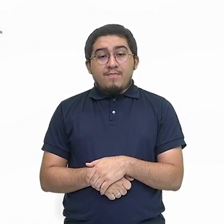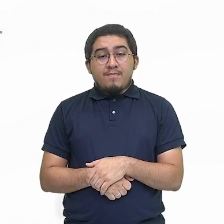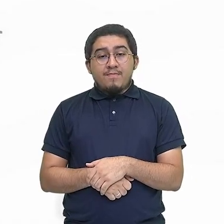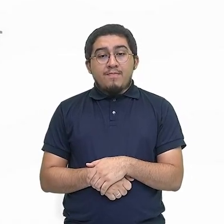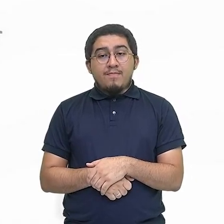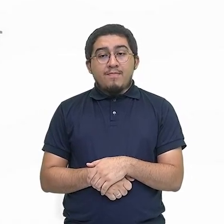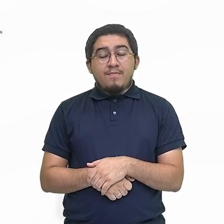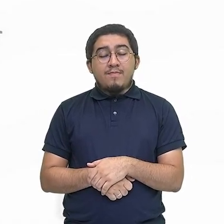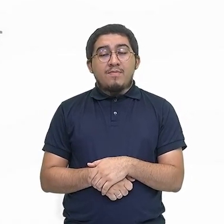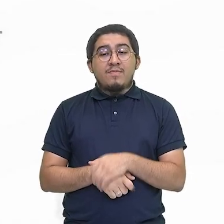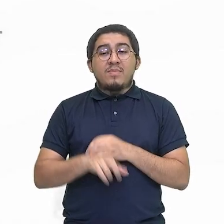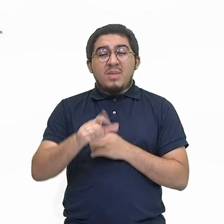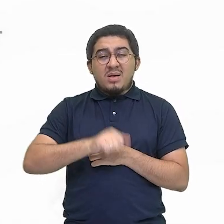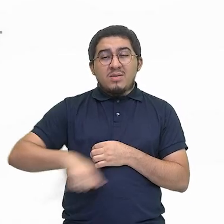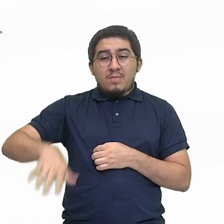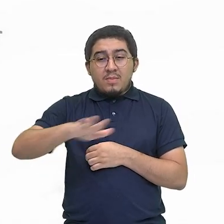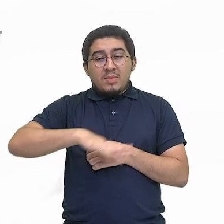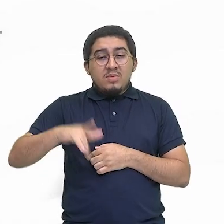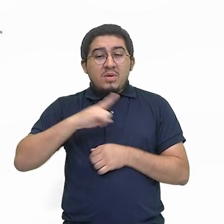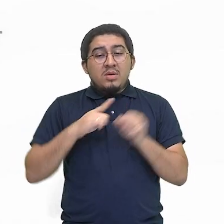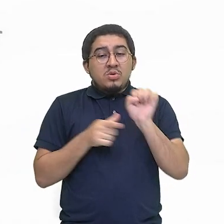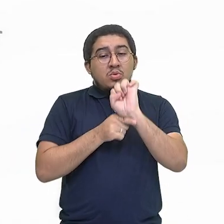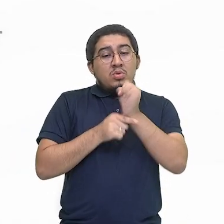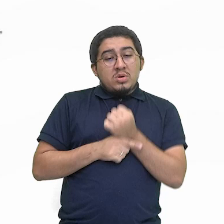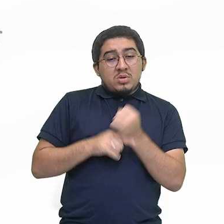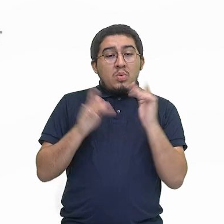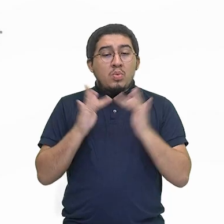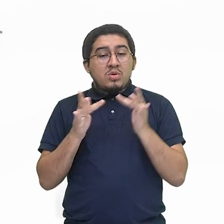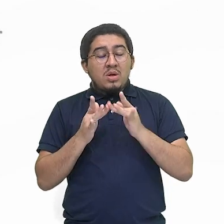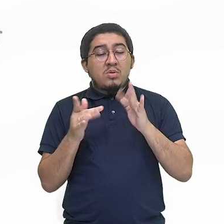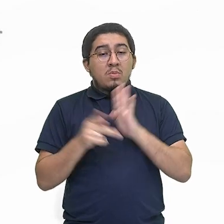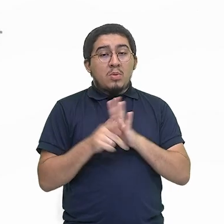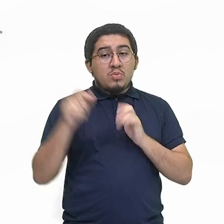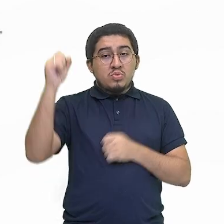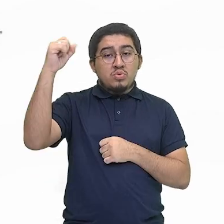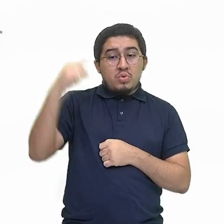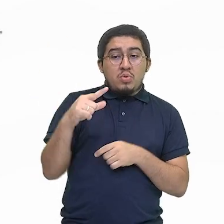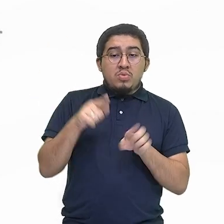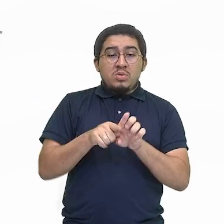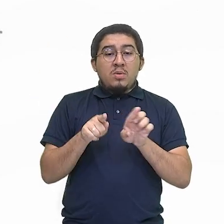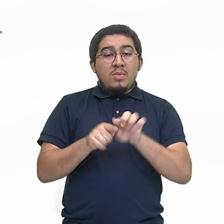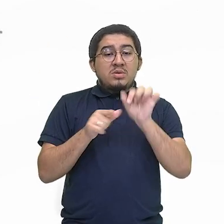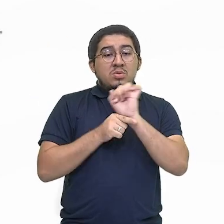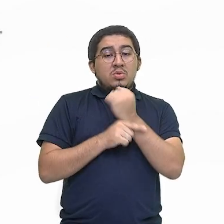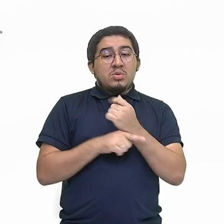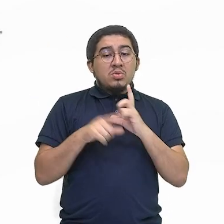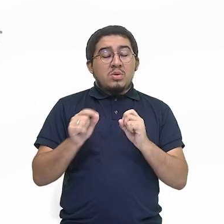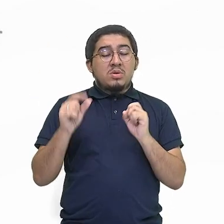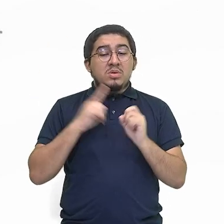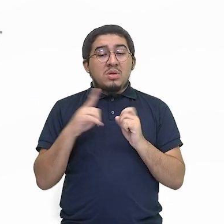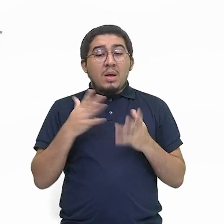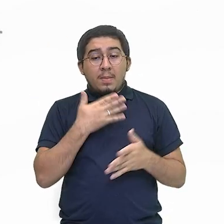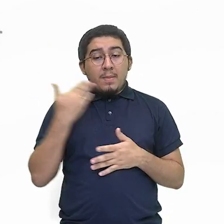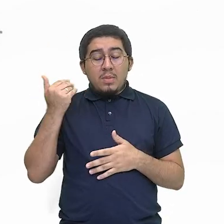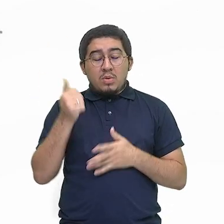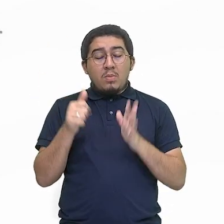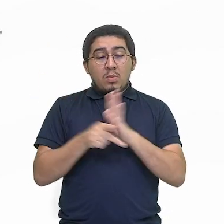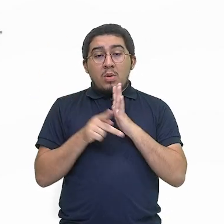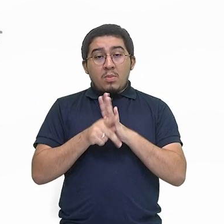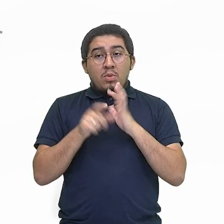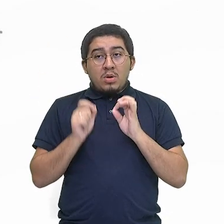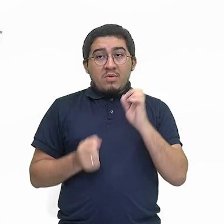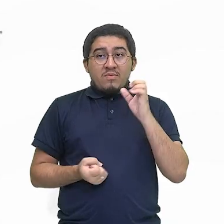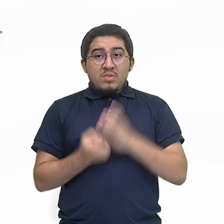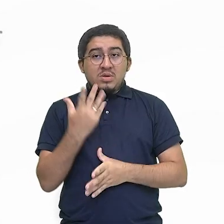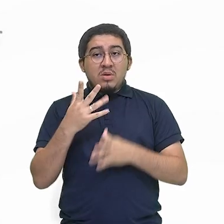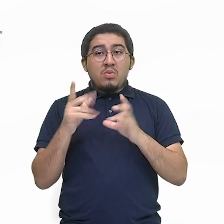dela vai garantir uma maior superfície até de contato com os raios solares e garantir essa maior eficiência na